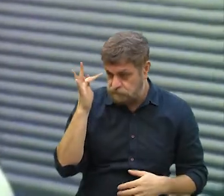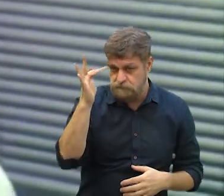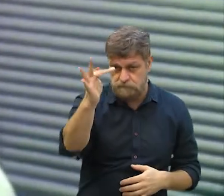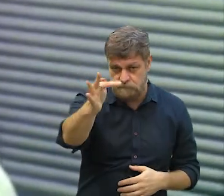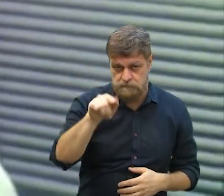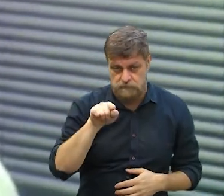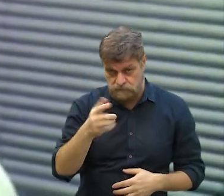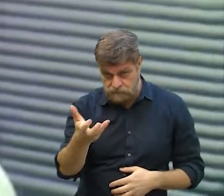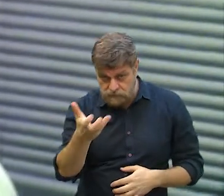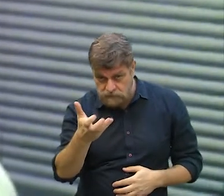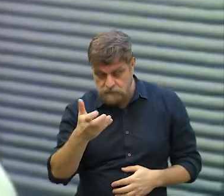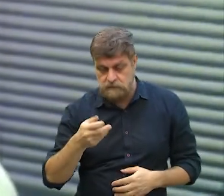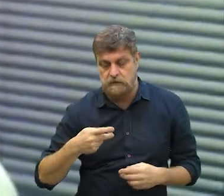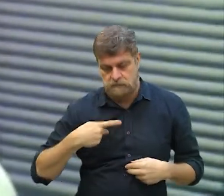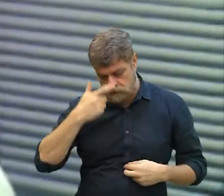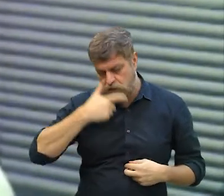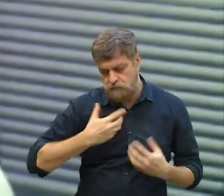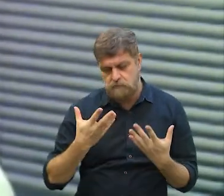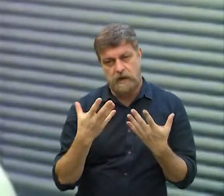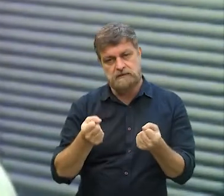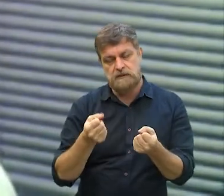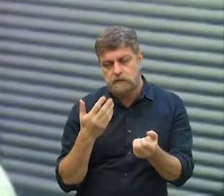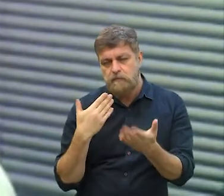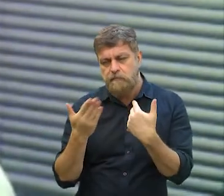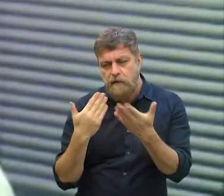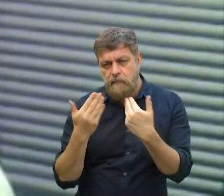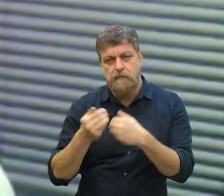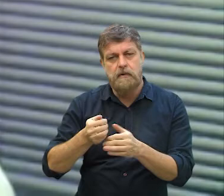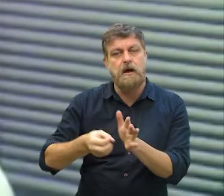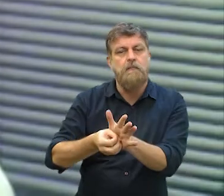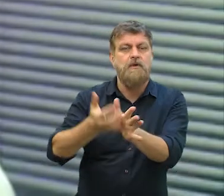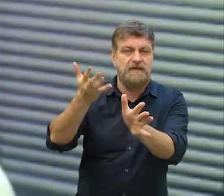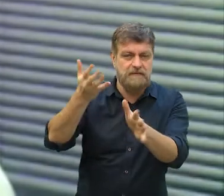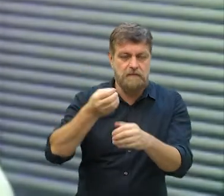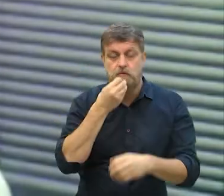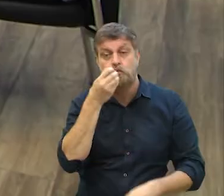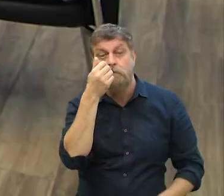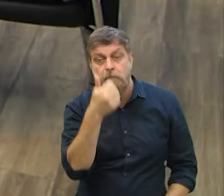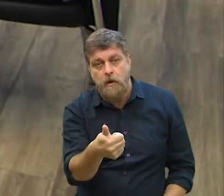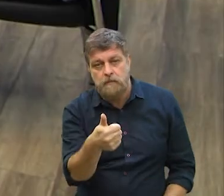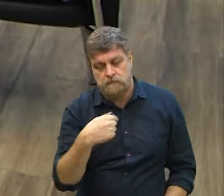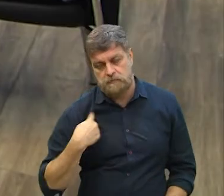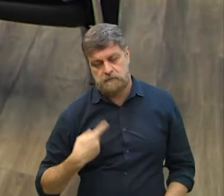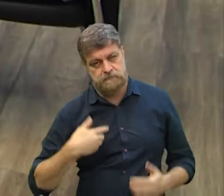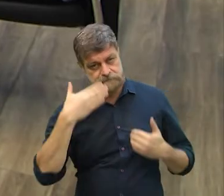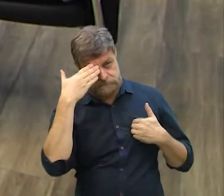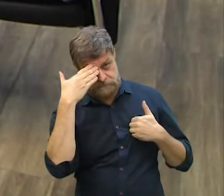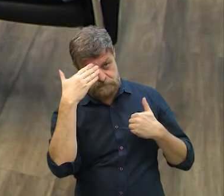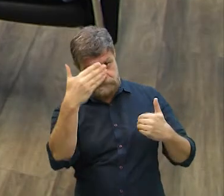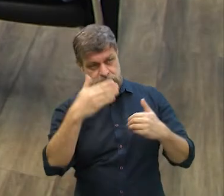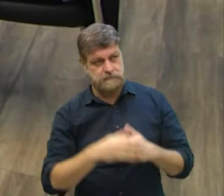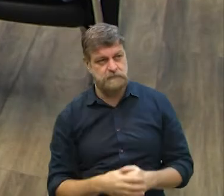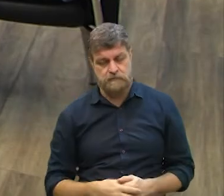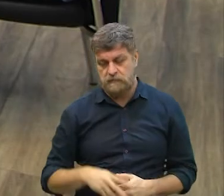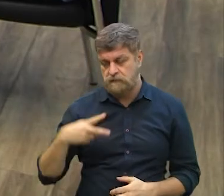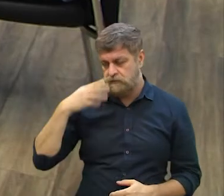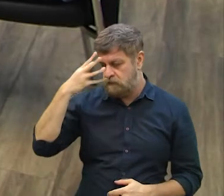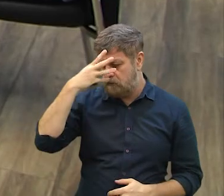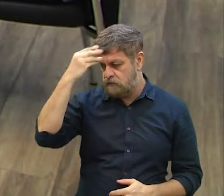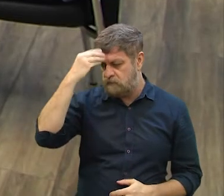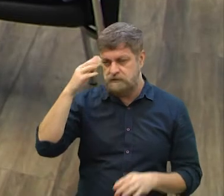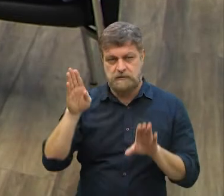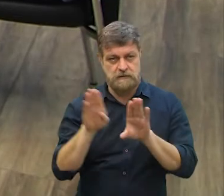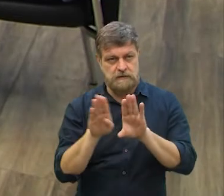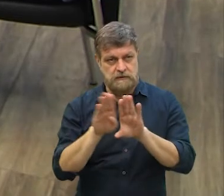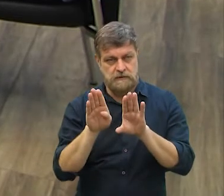futuras que quiserem trazer, eu estou aqui à disposição para discutirmos mais vezes. Foi muito bom. Nós que agradecemos, vereador Marcelo da